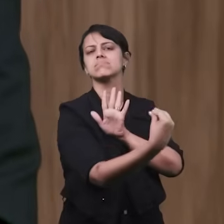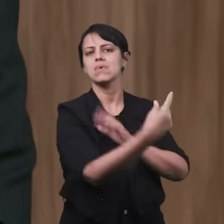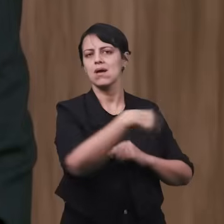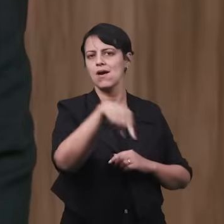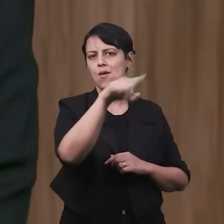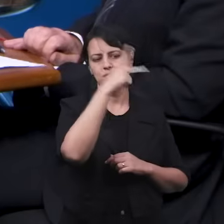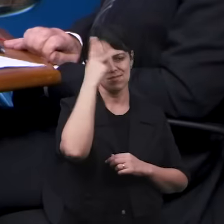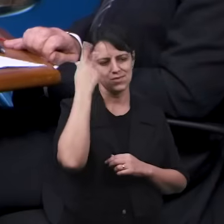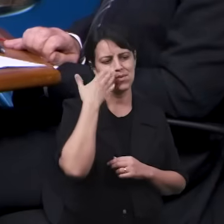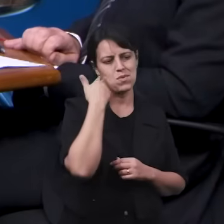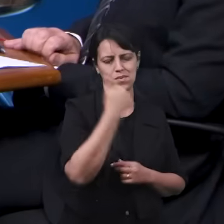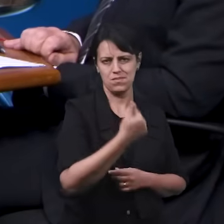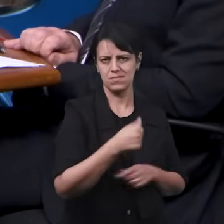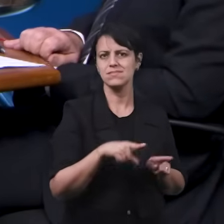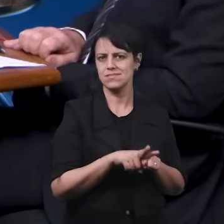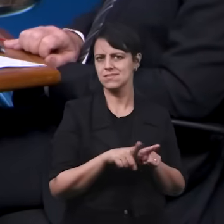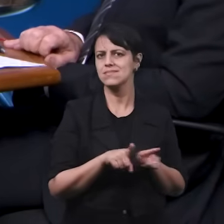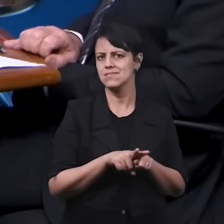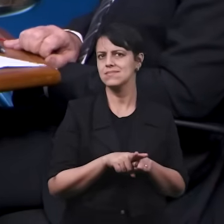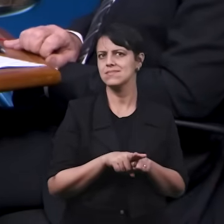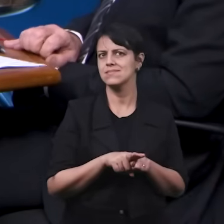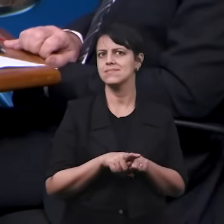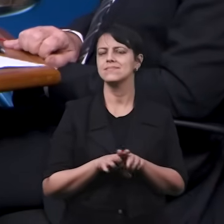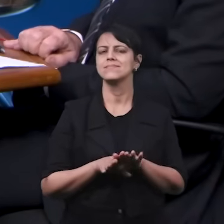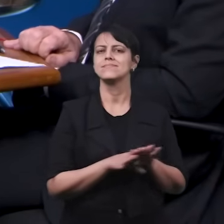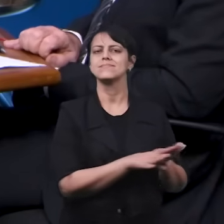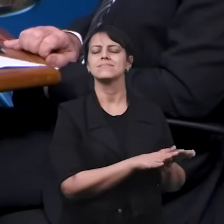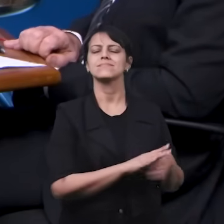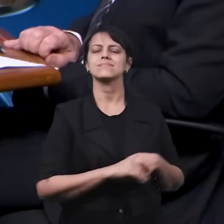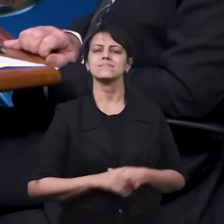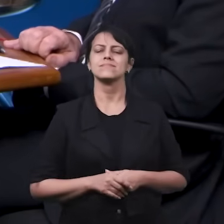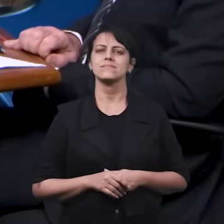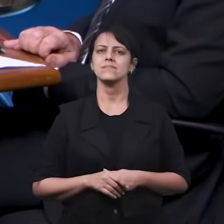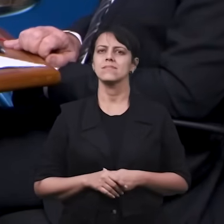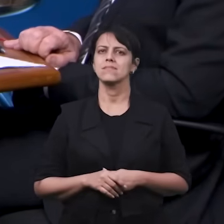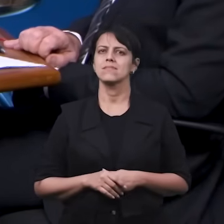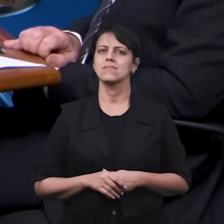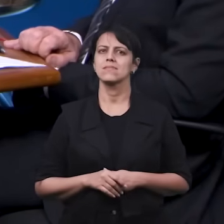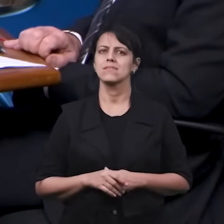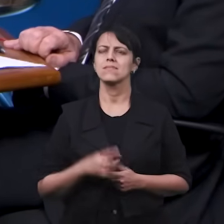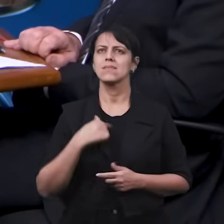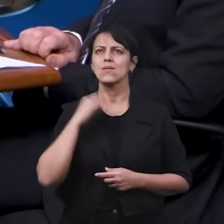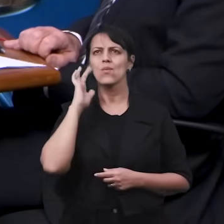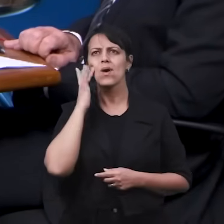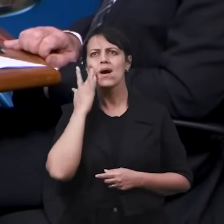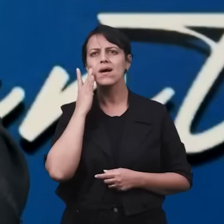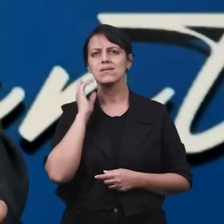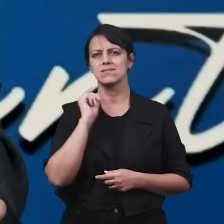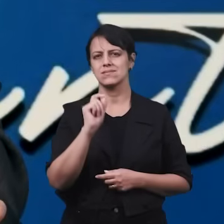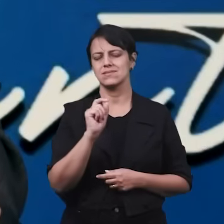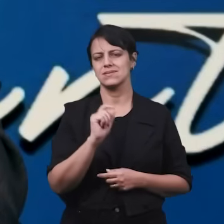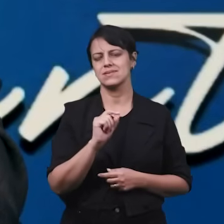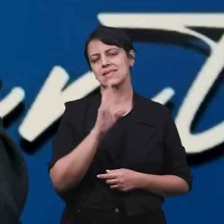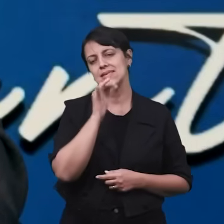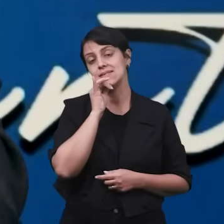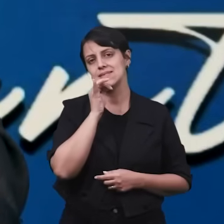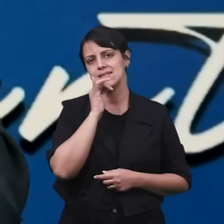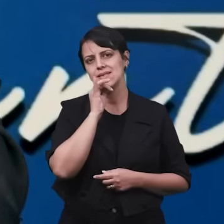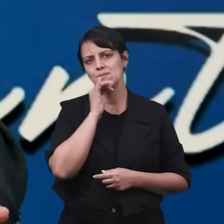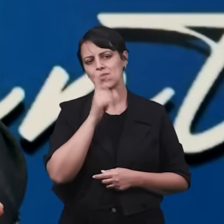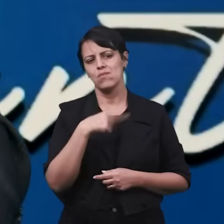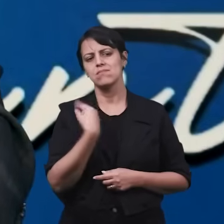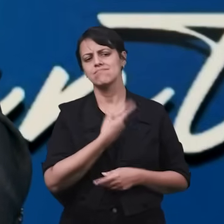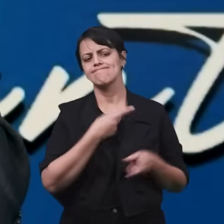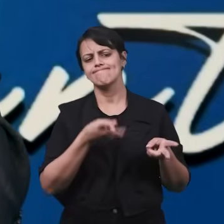chegando. Maravilhoso. Muito bom. Eu acho até que, a essa altura, uma situação como essa, a gente